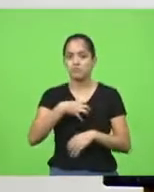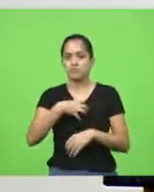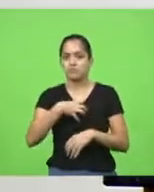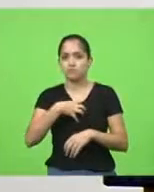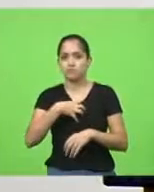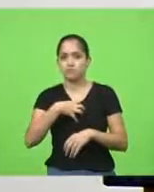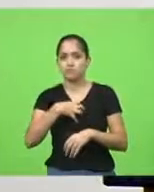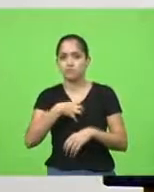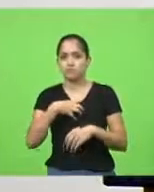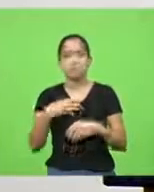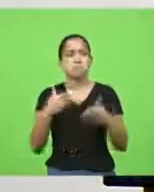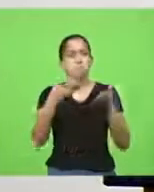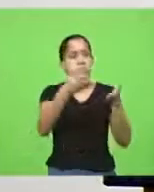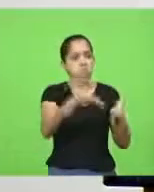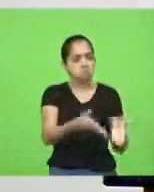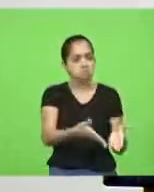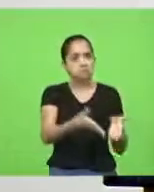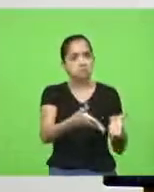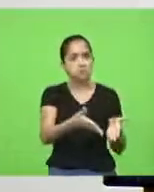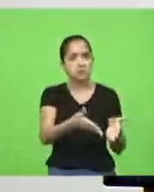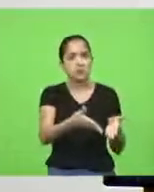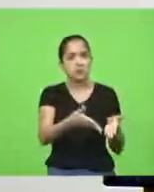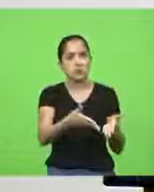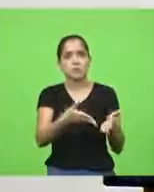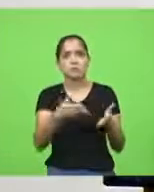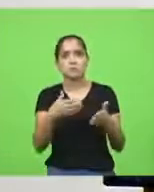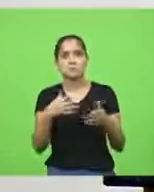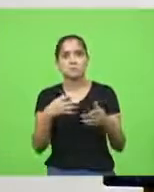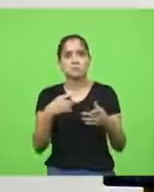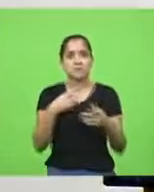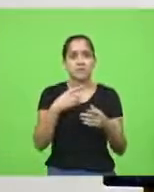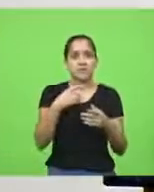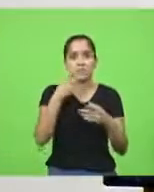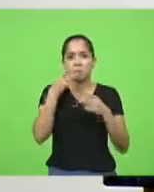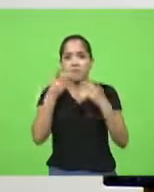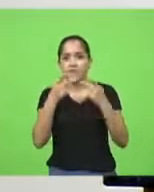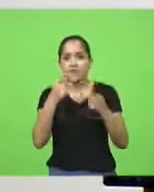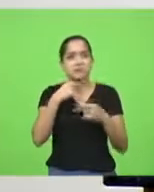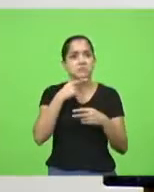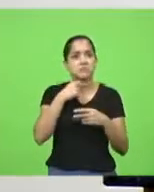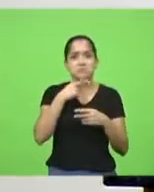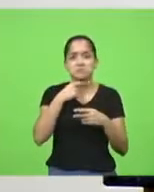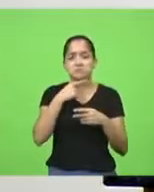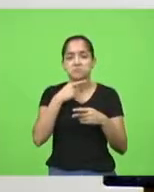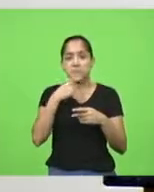E ela chegou lá, ela estava com a língua um pouco enrolada, a gente pensou que era AVC, ela chegou lá com